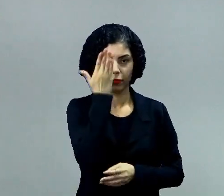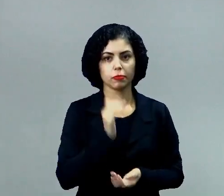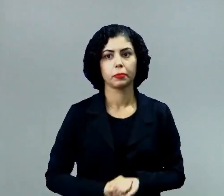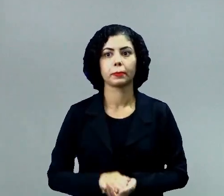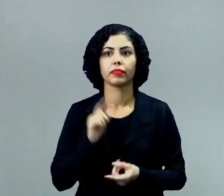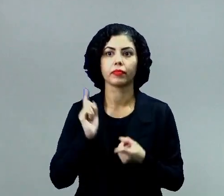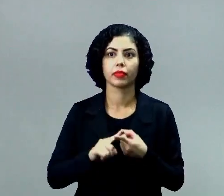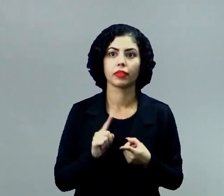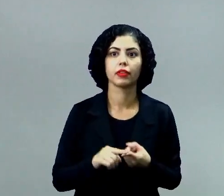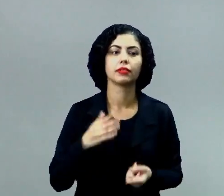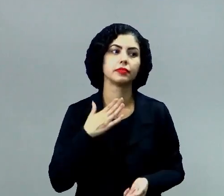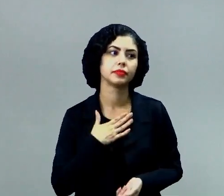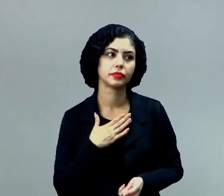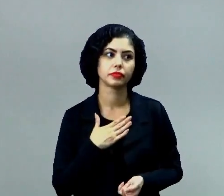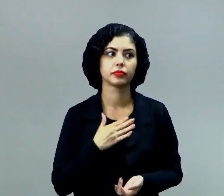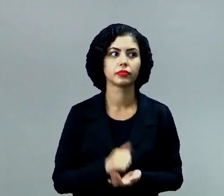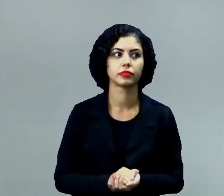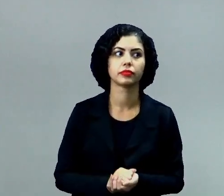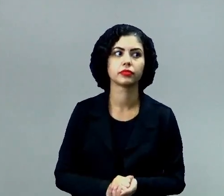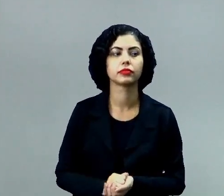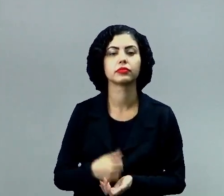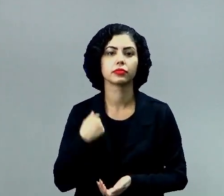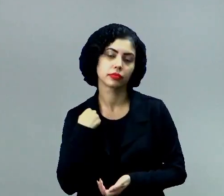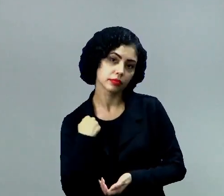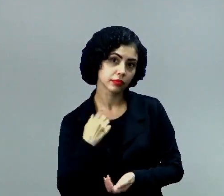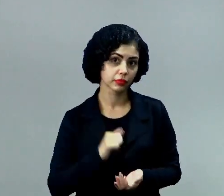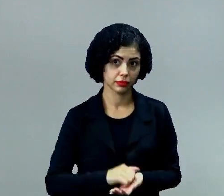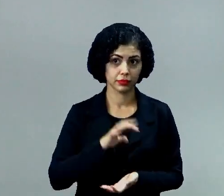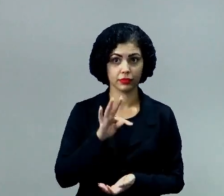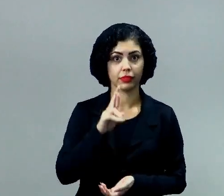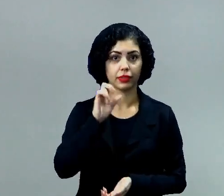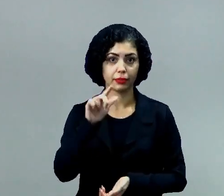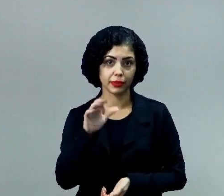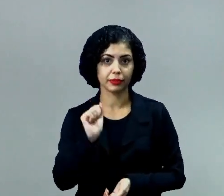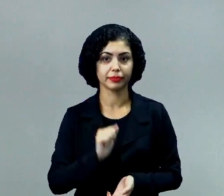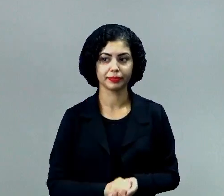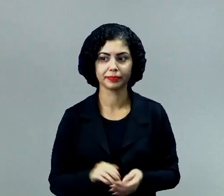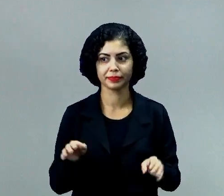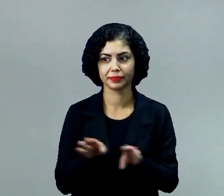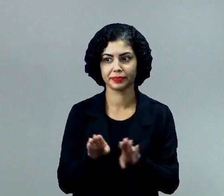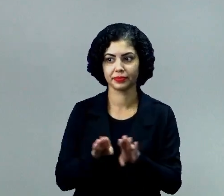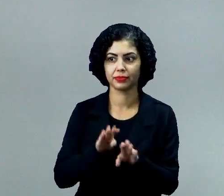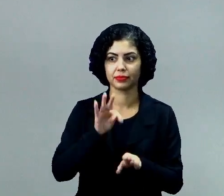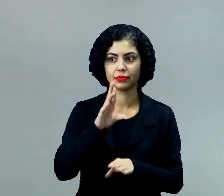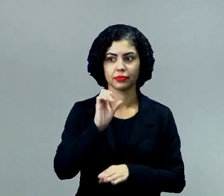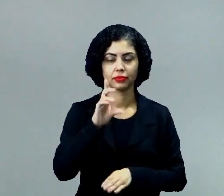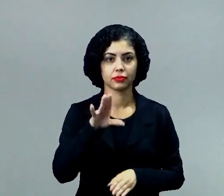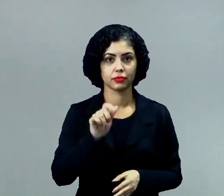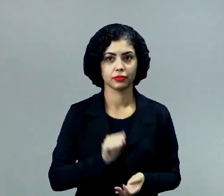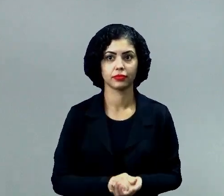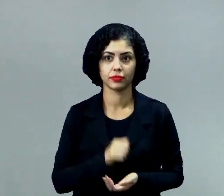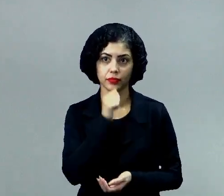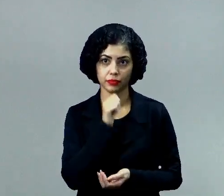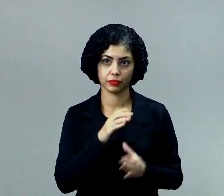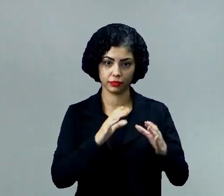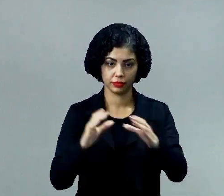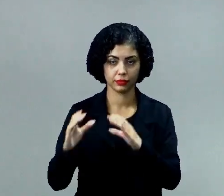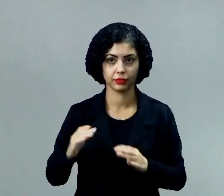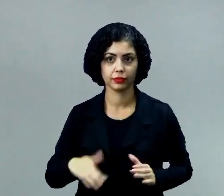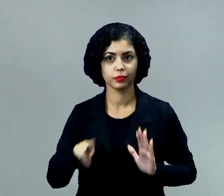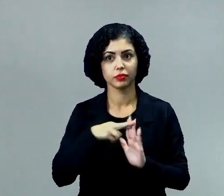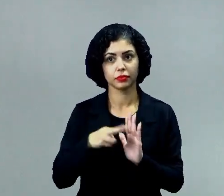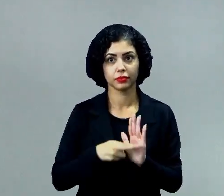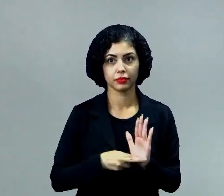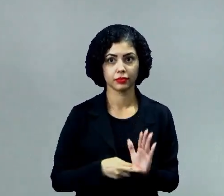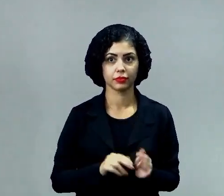história. Quando eu jogava, sempre joguei bets, eu chamo de taquebol, né? Nem tacobol, taquebol. Jogava no meu bairro e tinha a